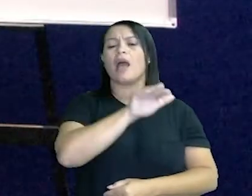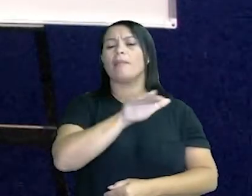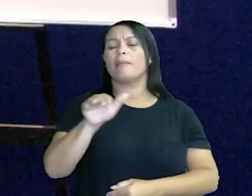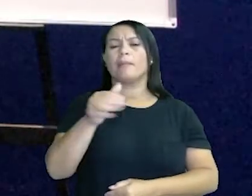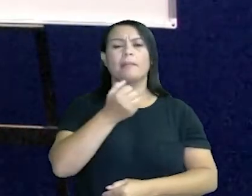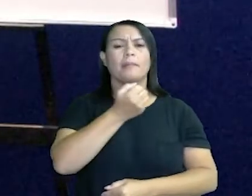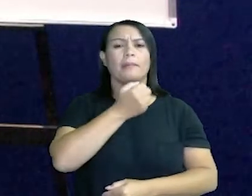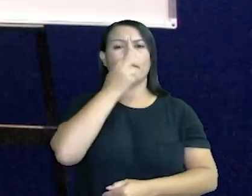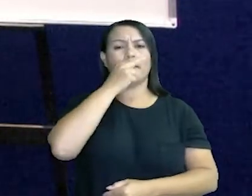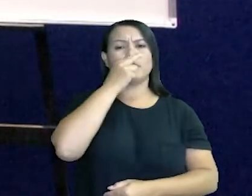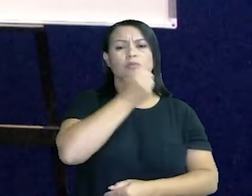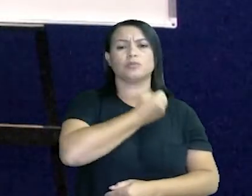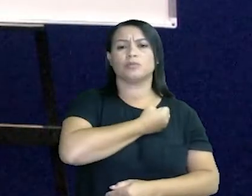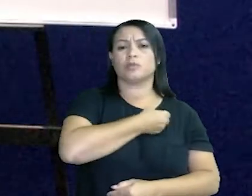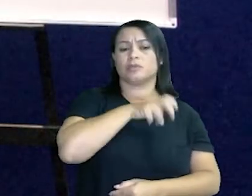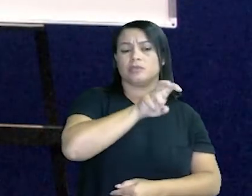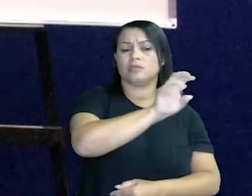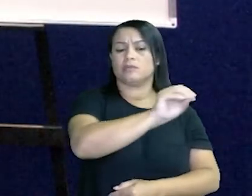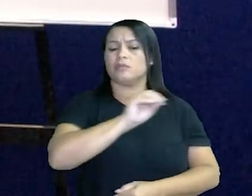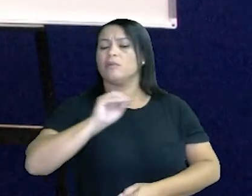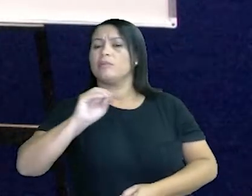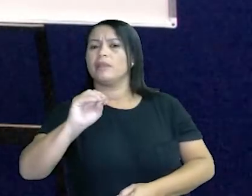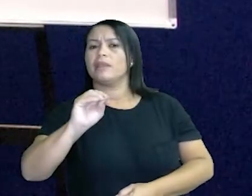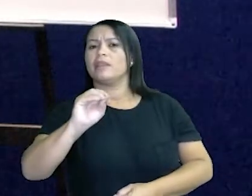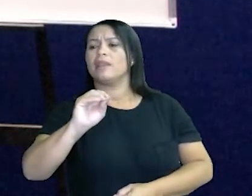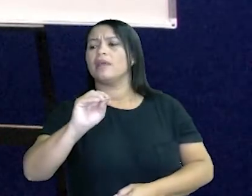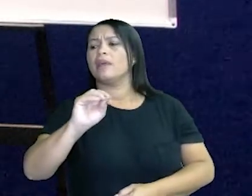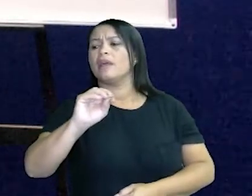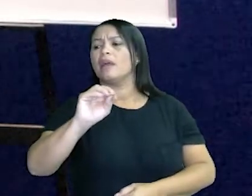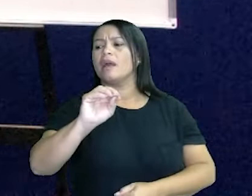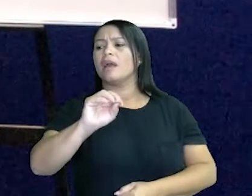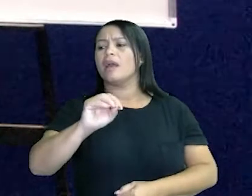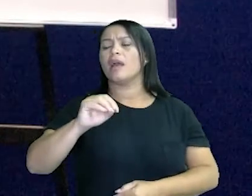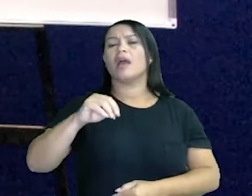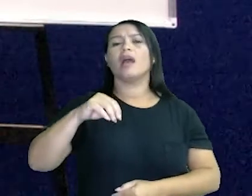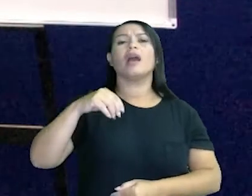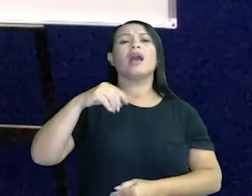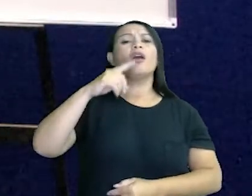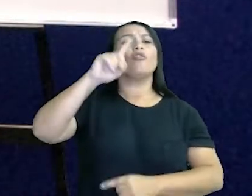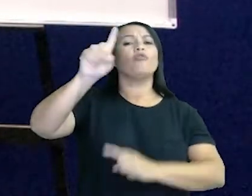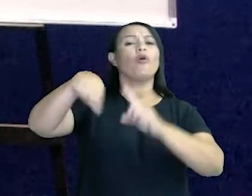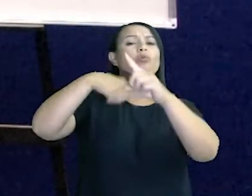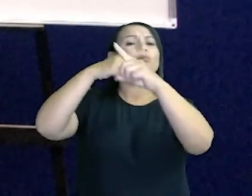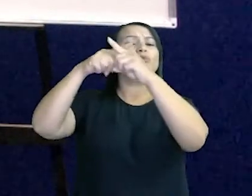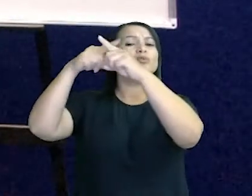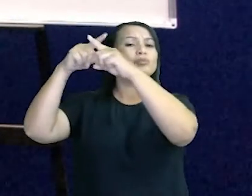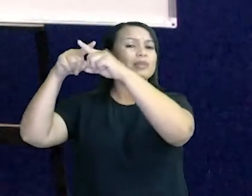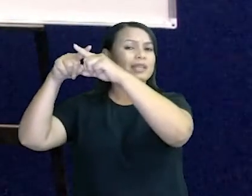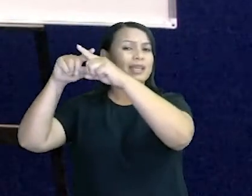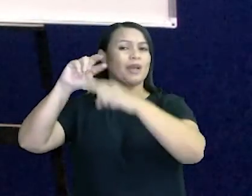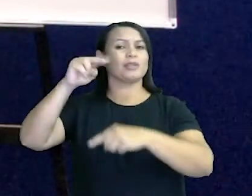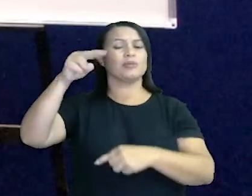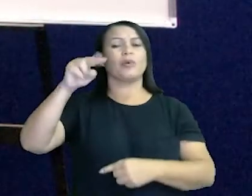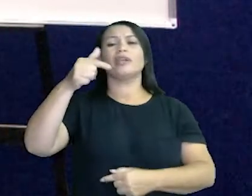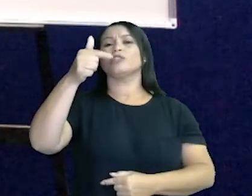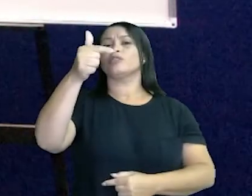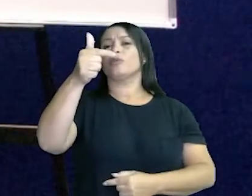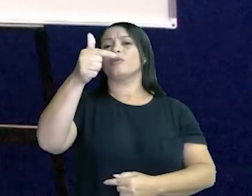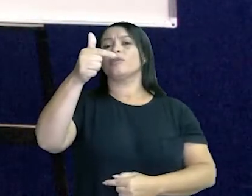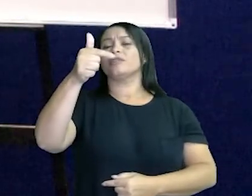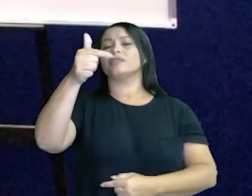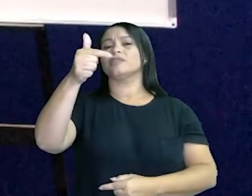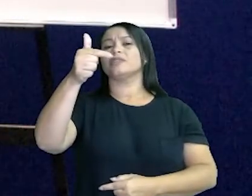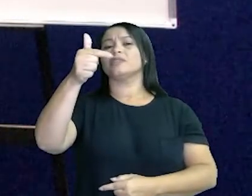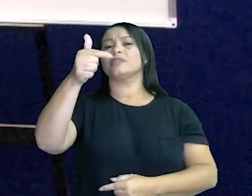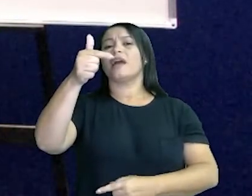base cinco repeti Olá meus expoentes eu vou multiplicar 2